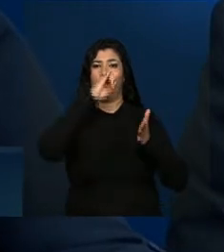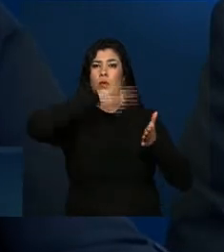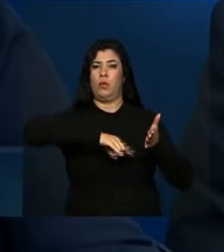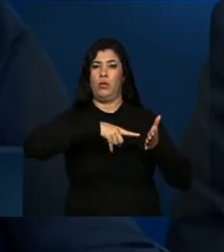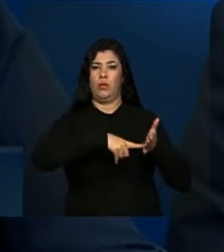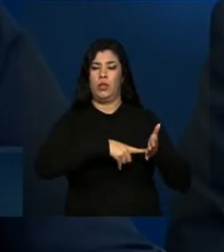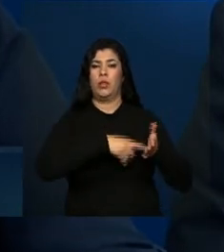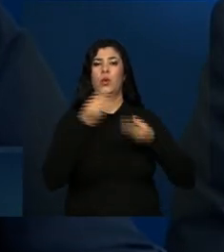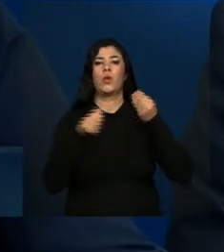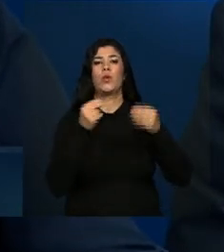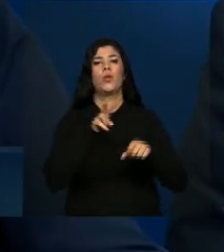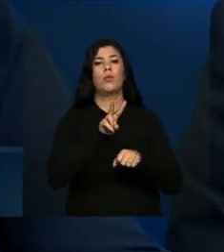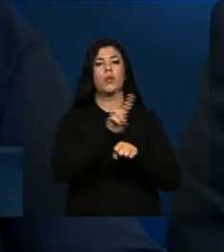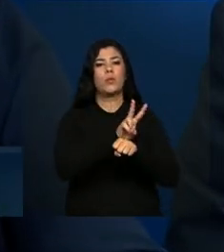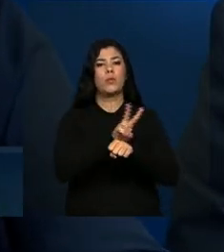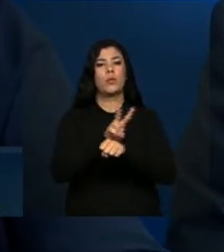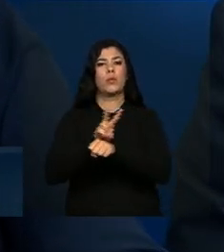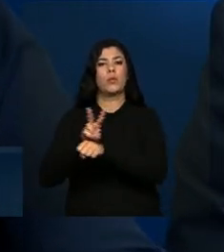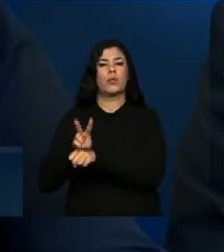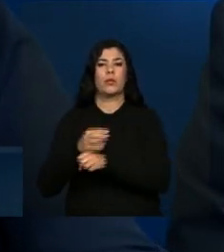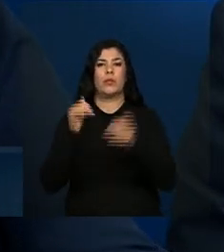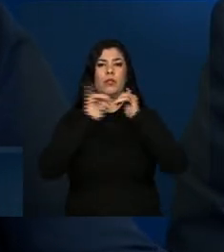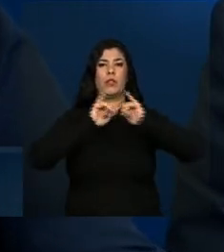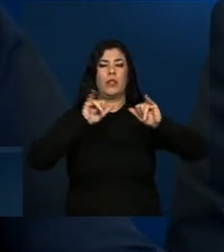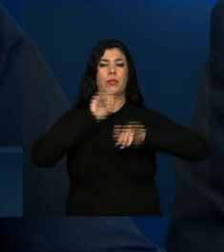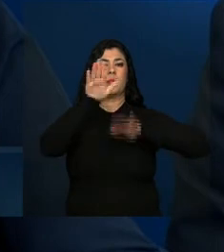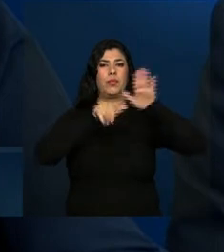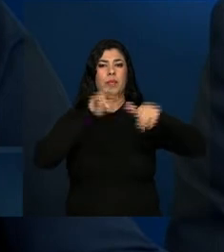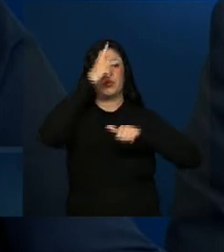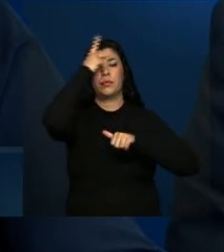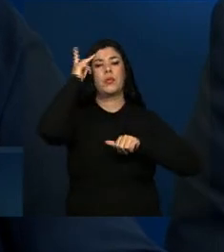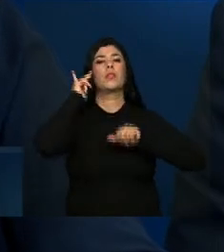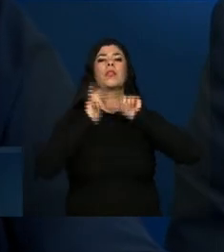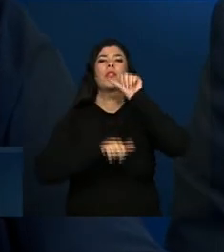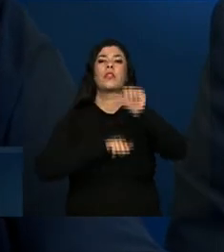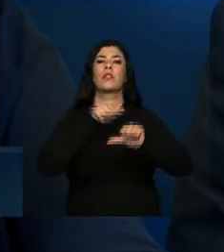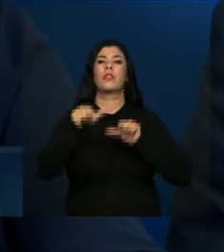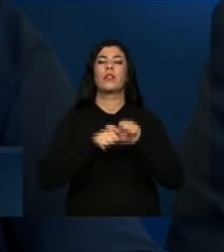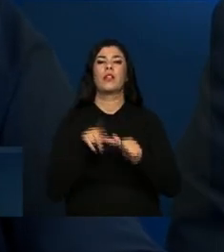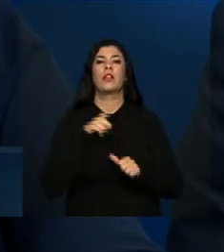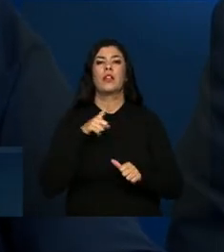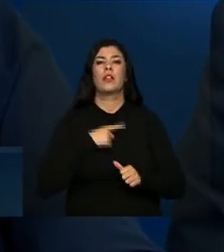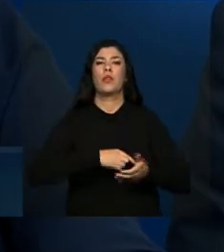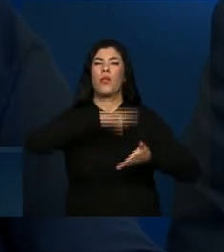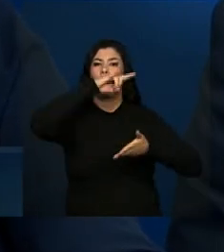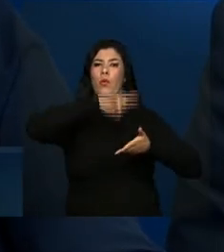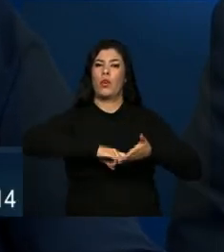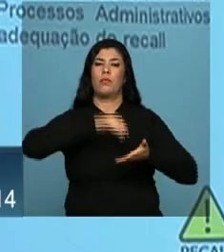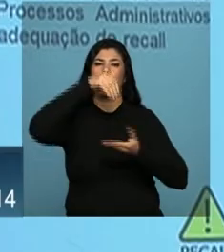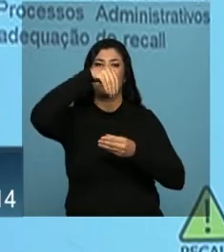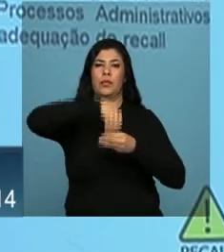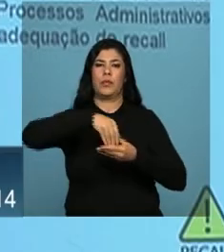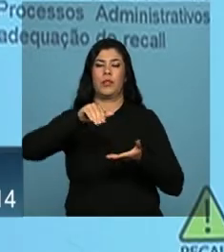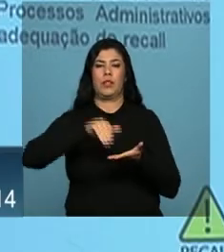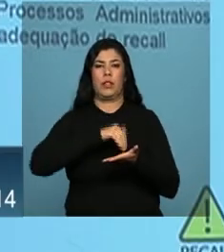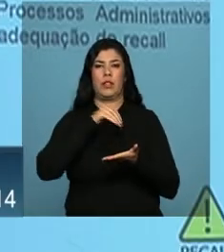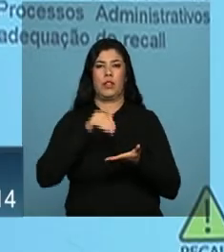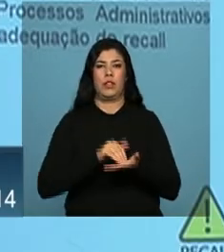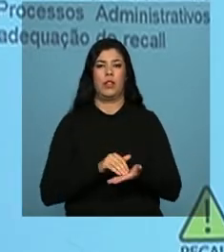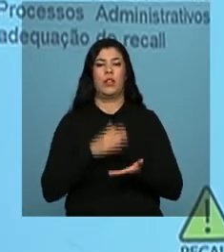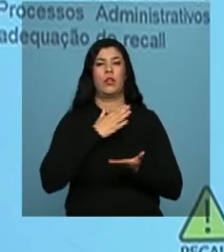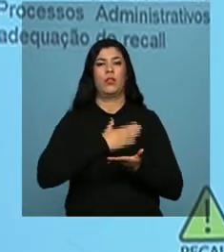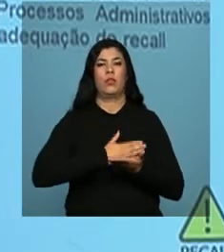de monitoramento da campanha de chão o afeto um protocolo na secretaria a